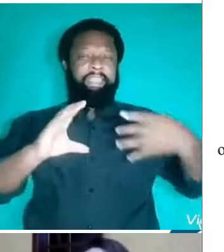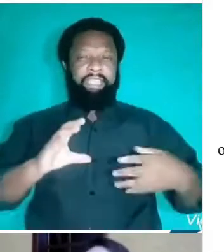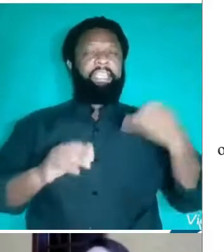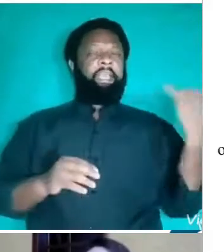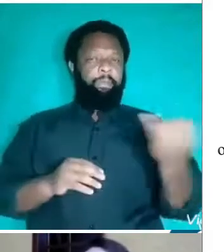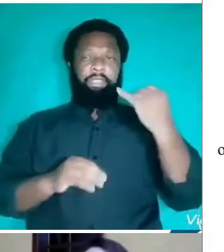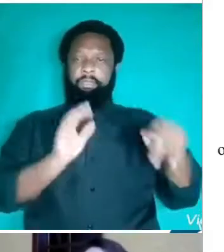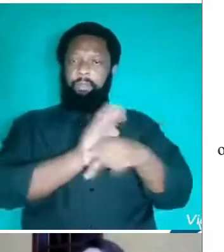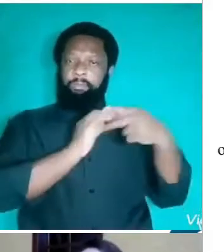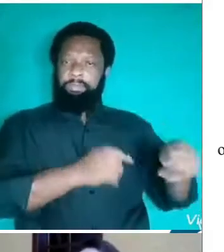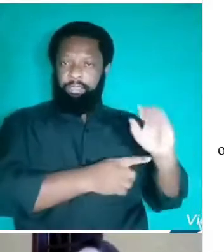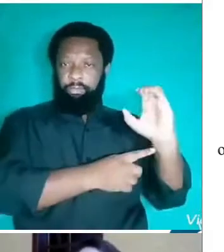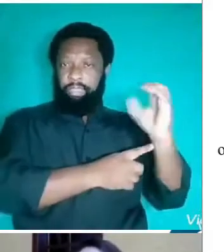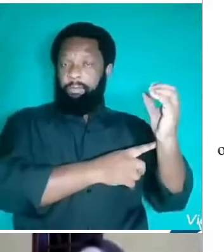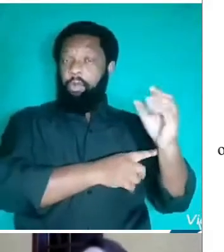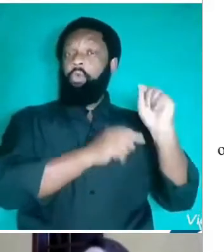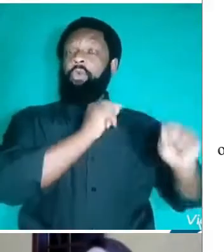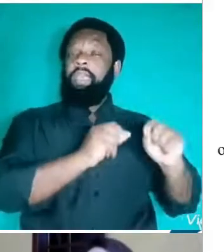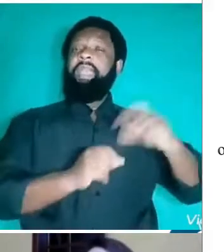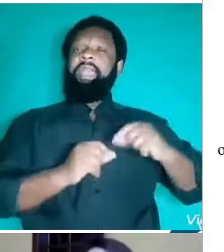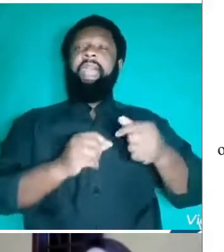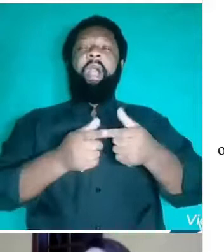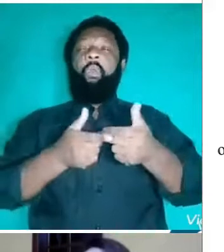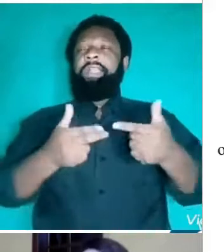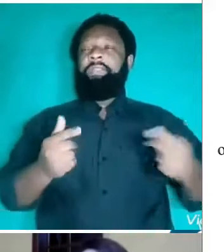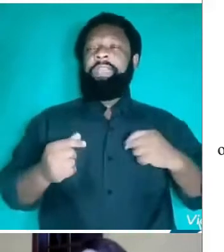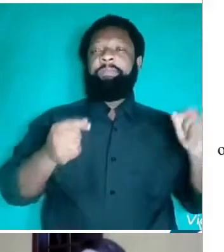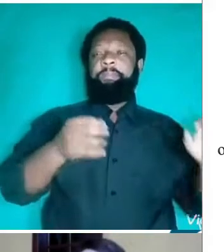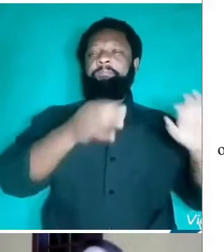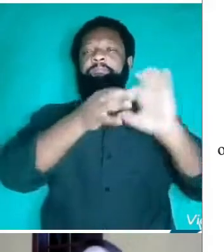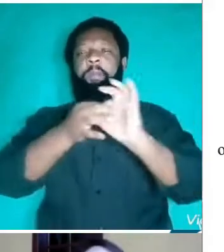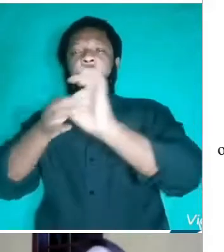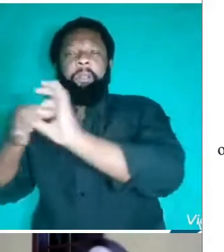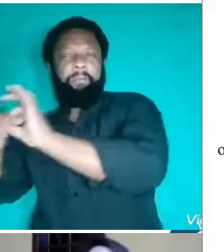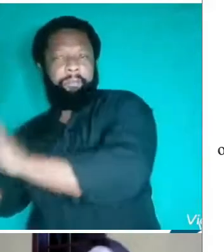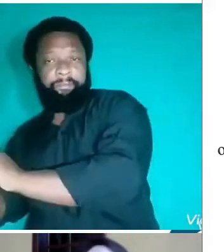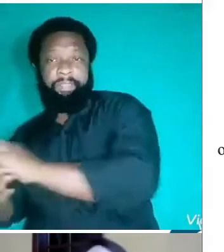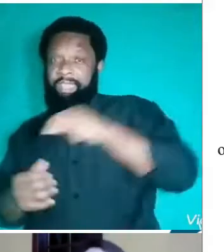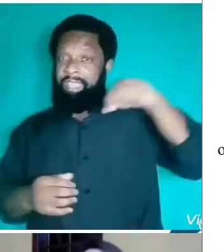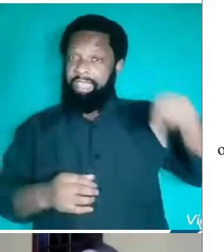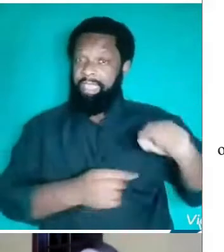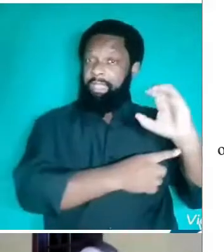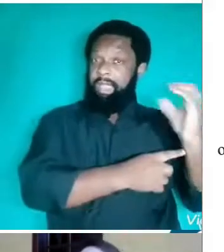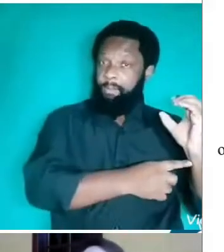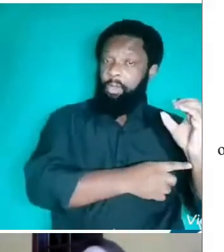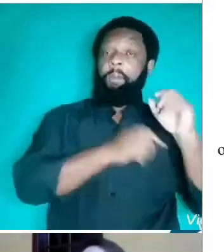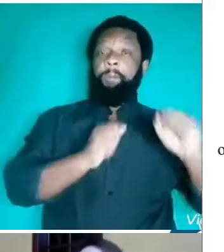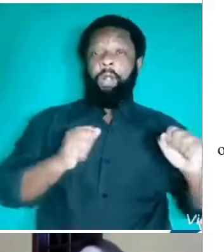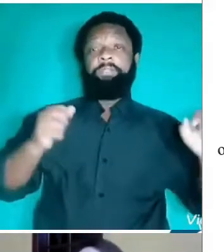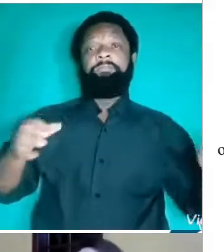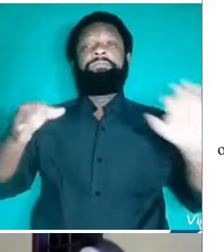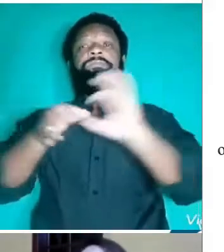característica importante do átomo de carbono é a propriedade de encadeamento. O carbono, ele pode,